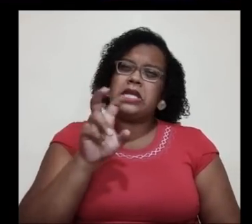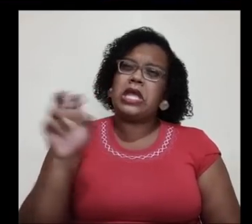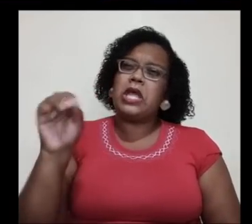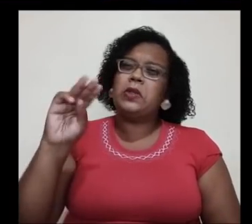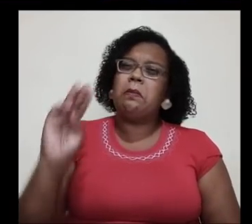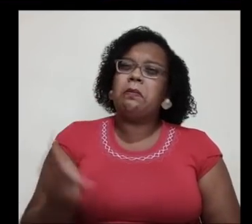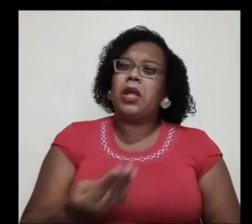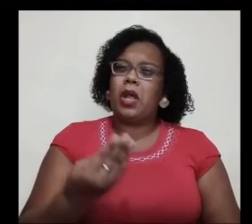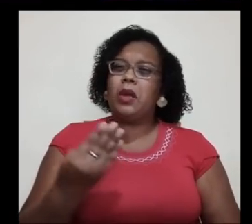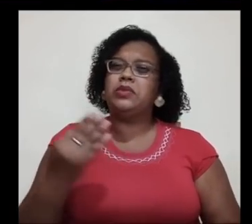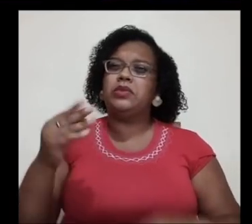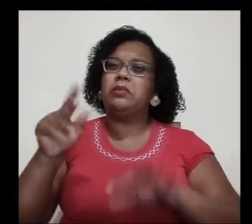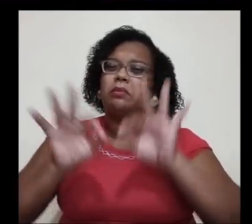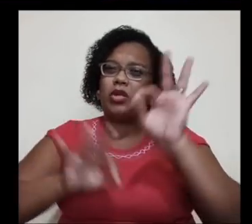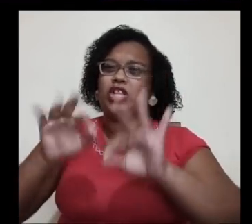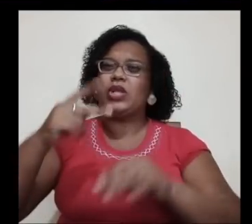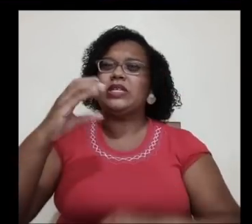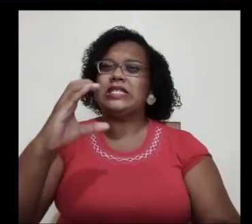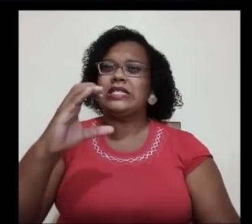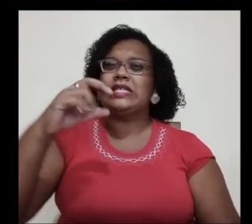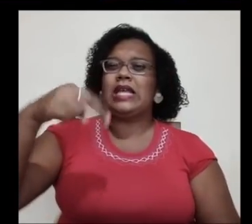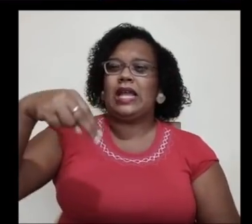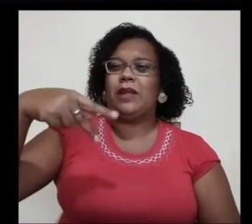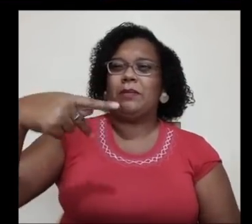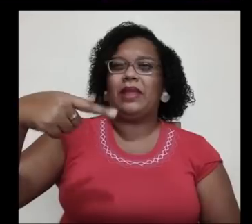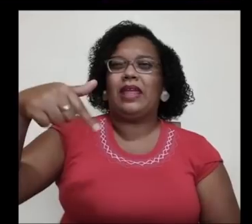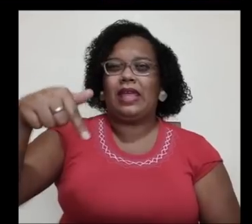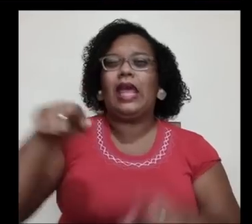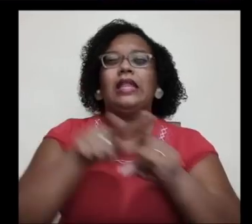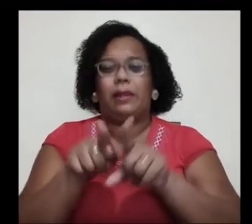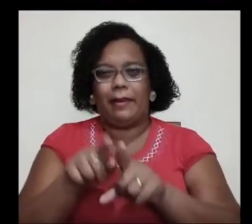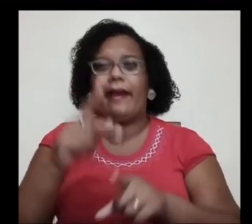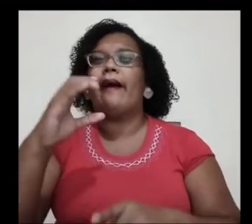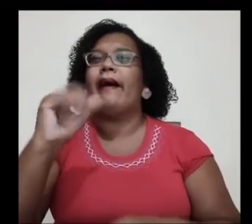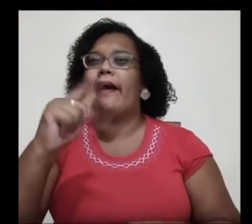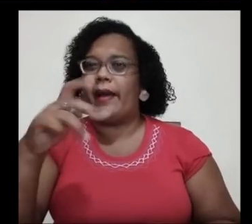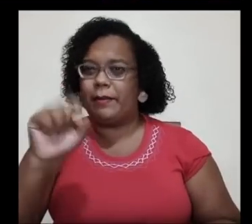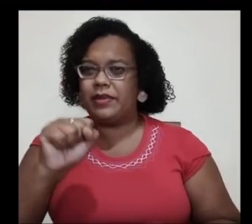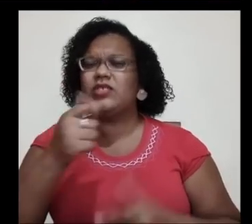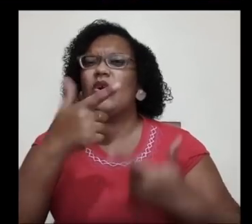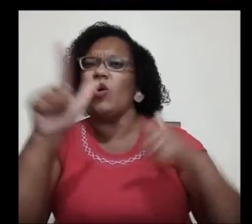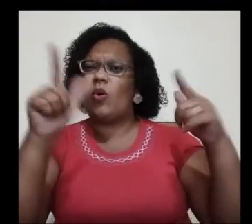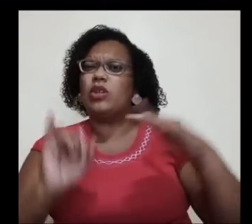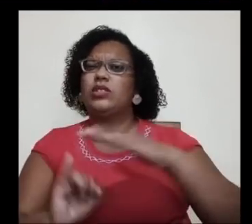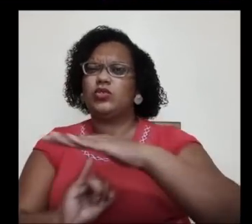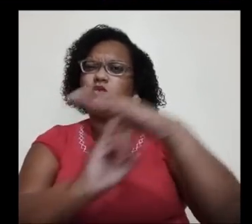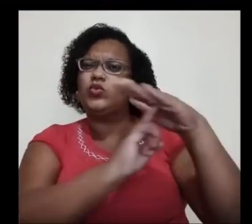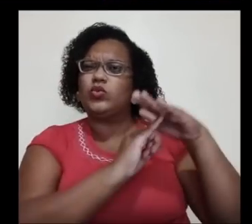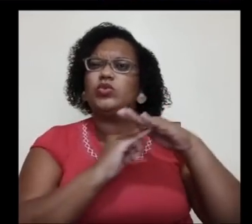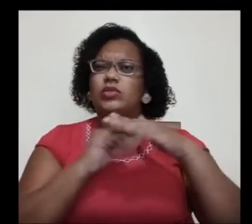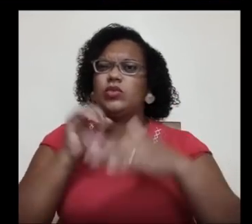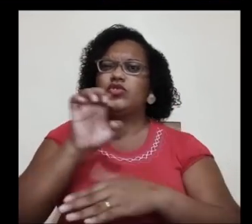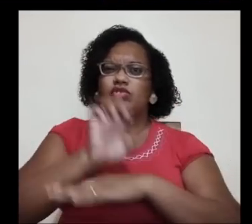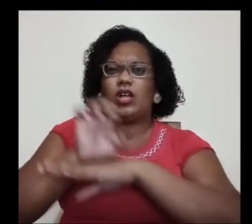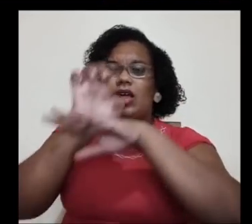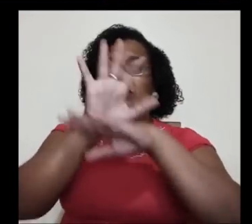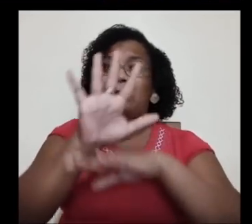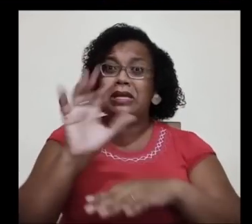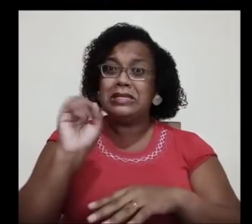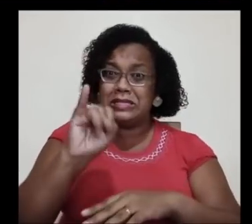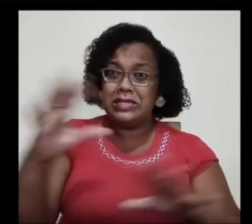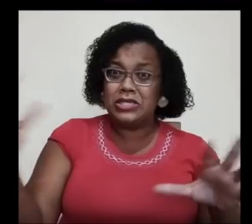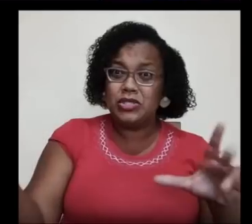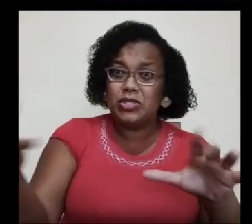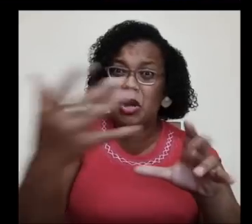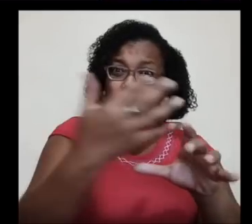projetos do CNPq e da FINEP, mas isso ainda, a CAPES também aportou recursos, outras fundações estaduais, mas se a gente soma tudo isso, dá